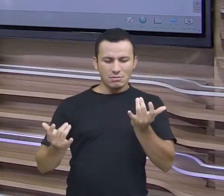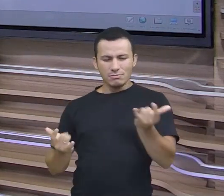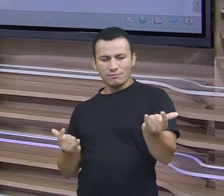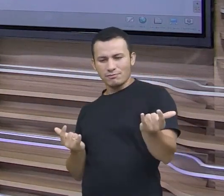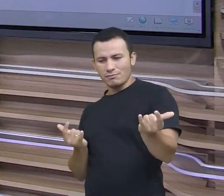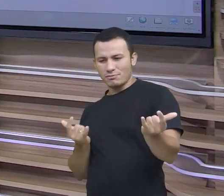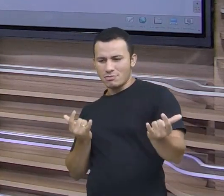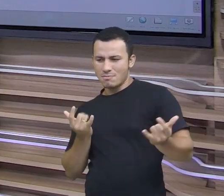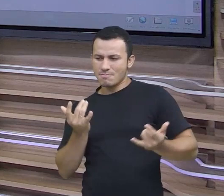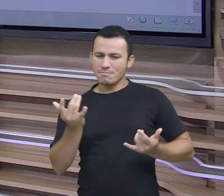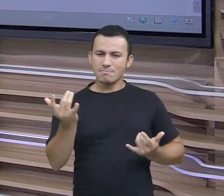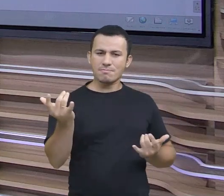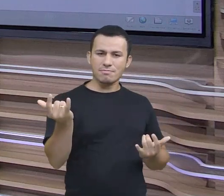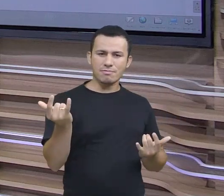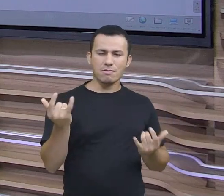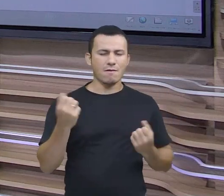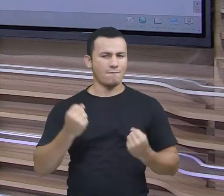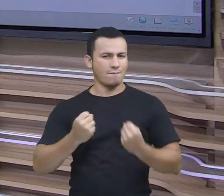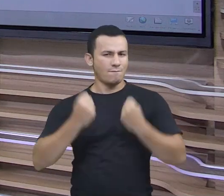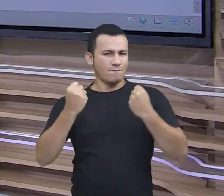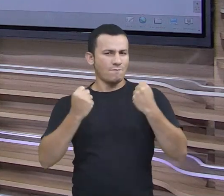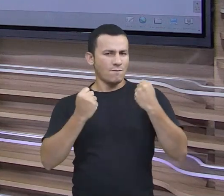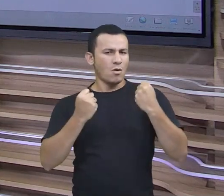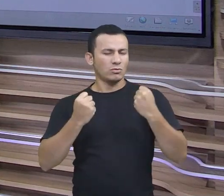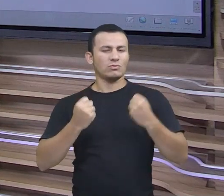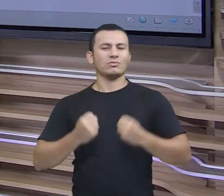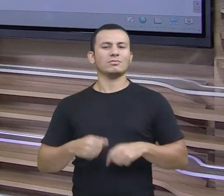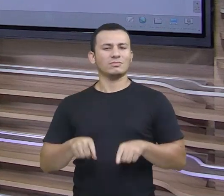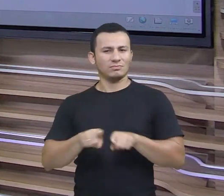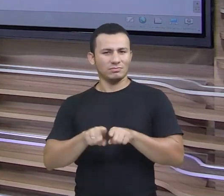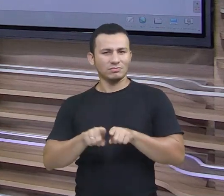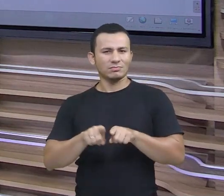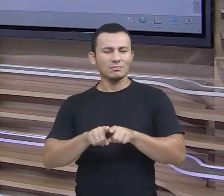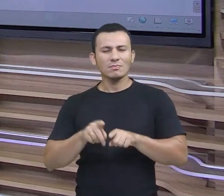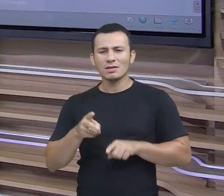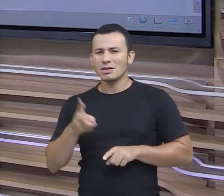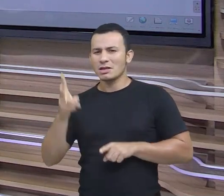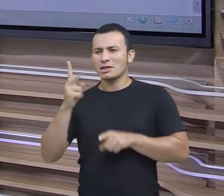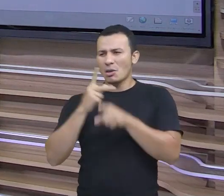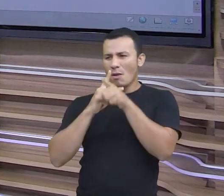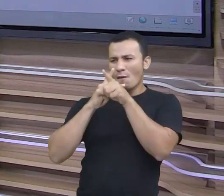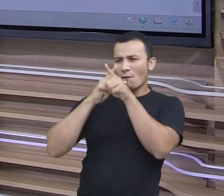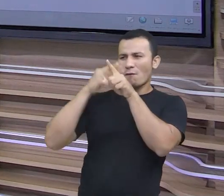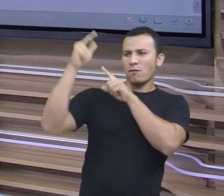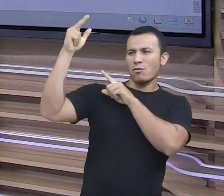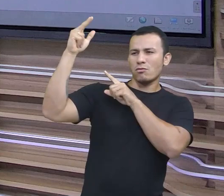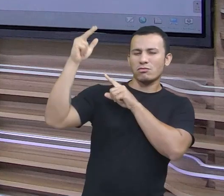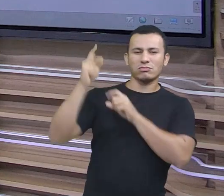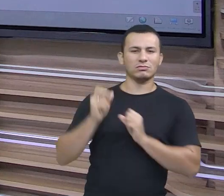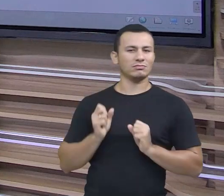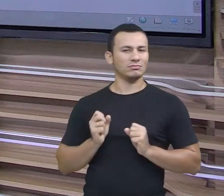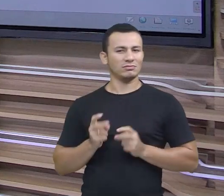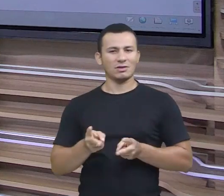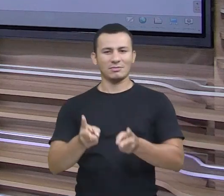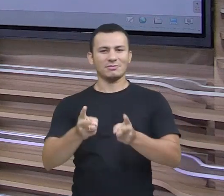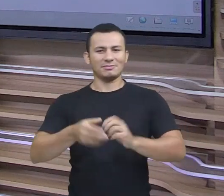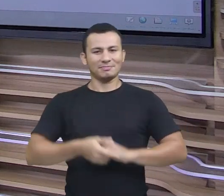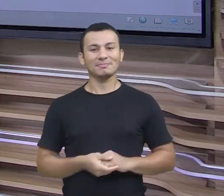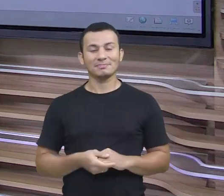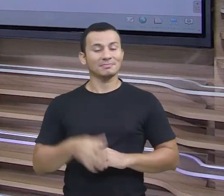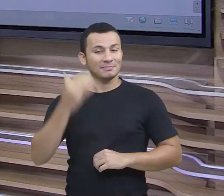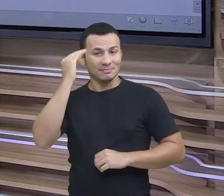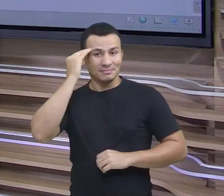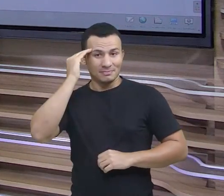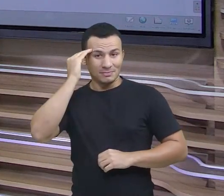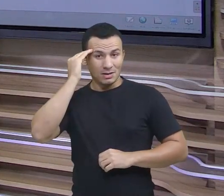teia. Ele é muito poderoso e forte e sempre vence o inimigo. Entenderam? Eu